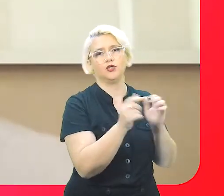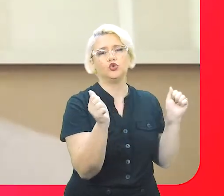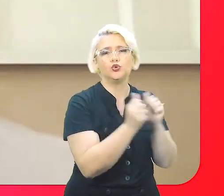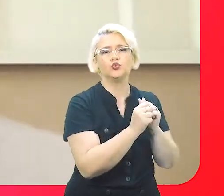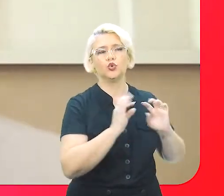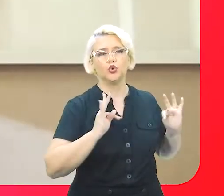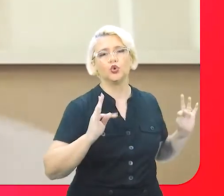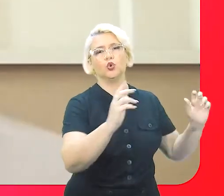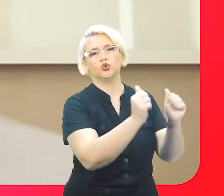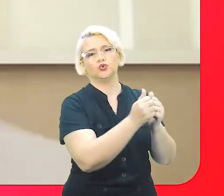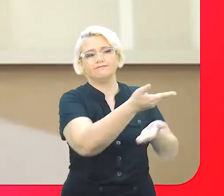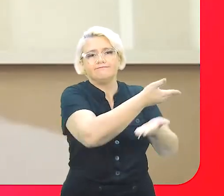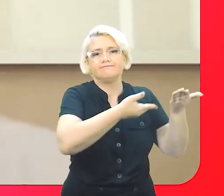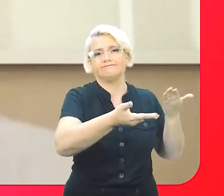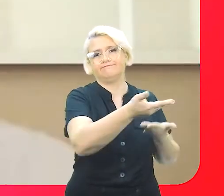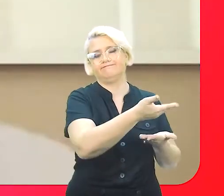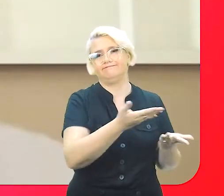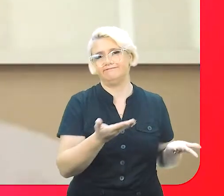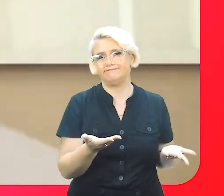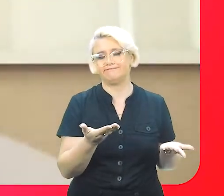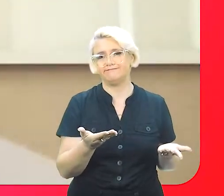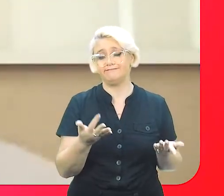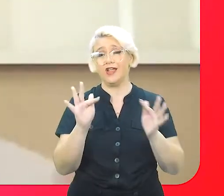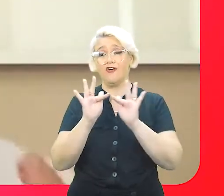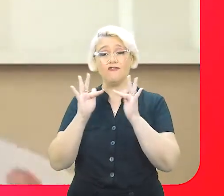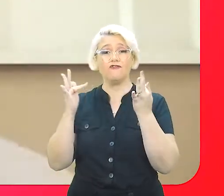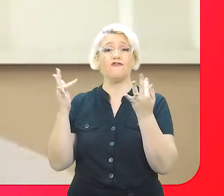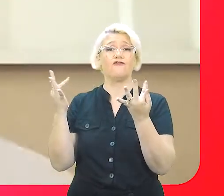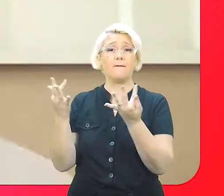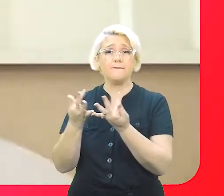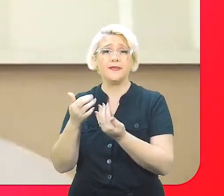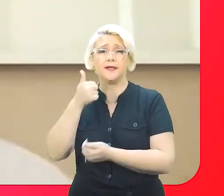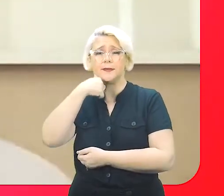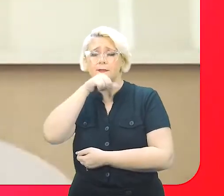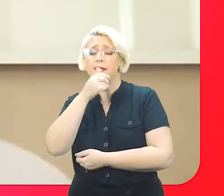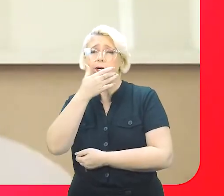junto com todos. E os pais